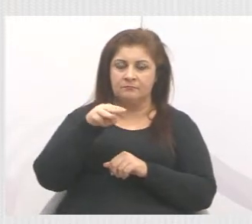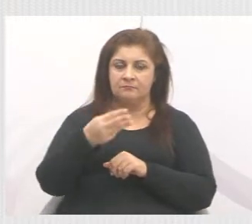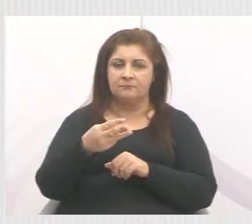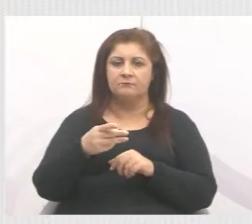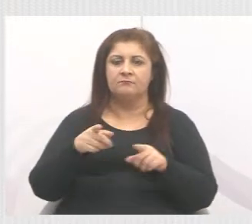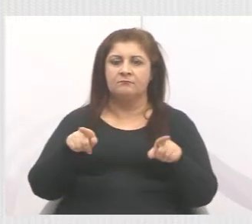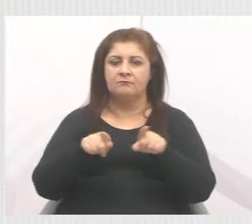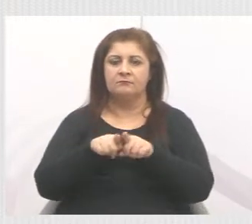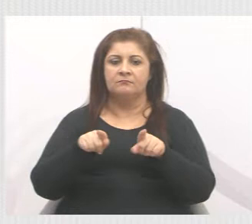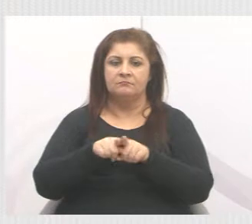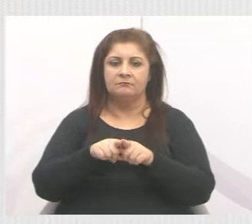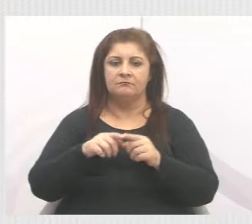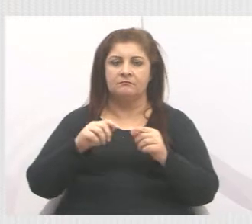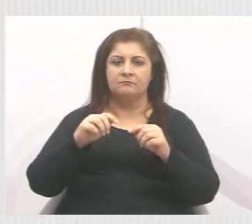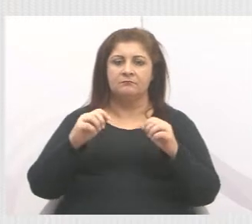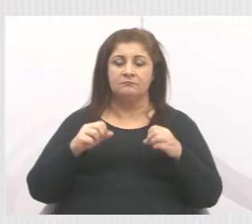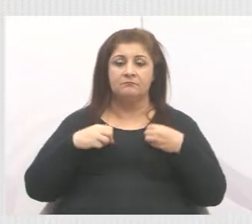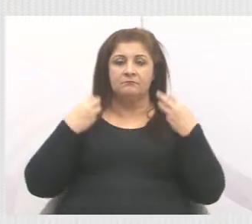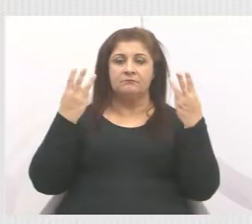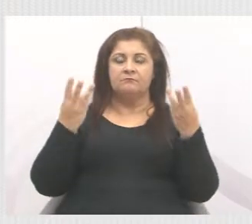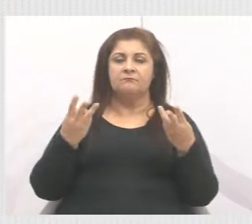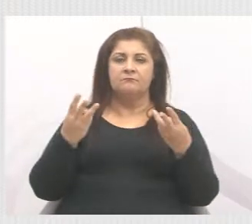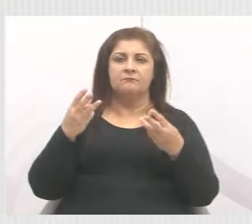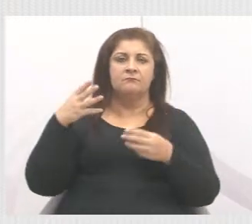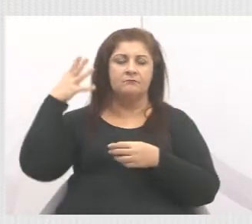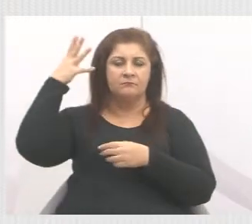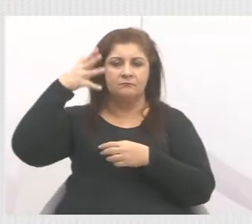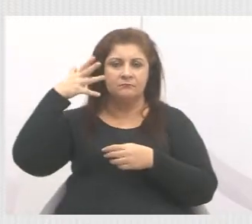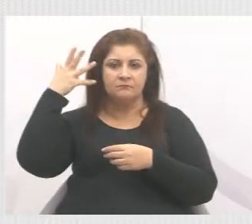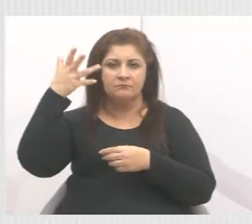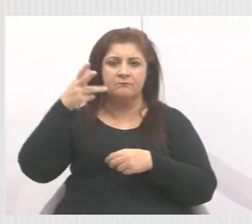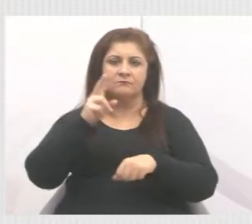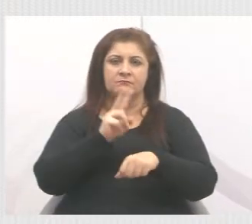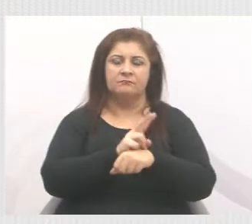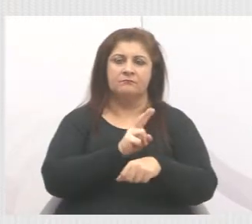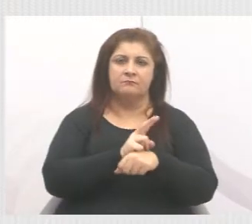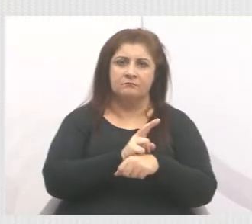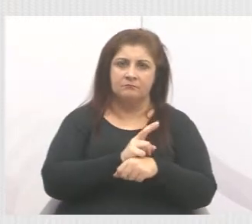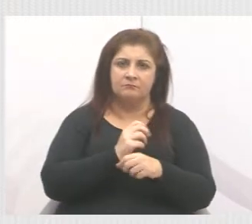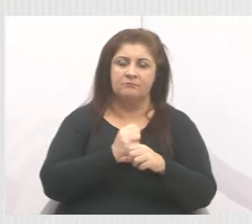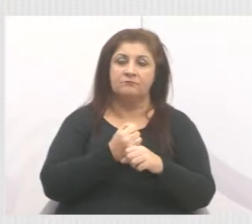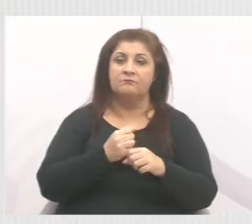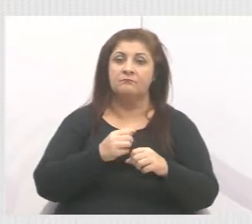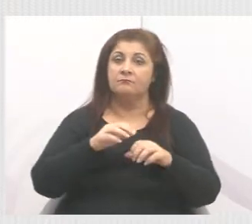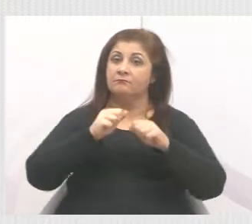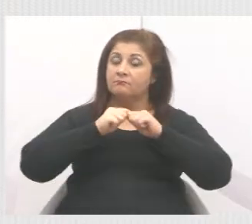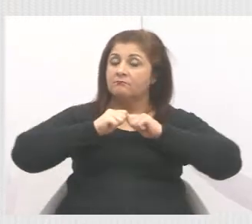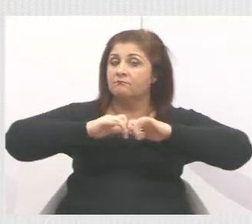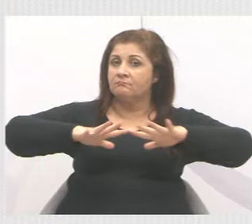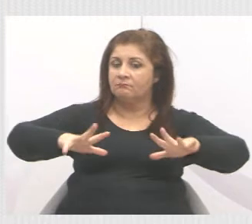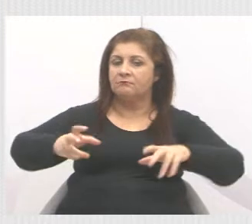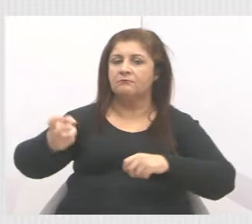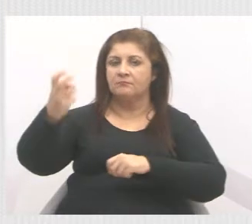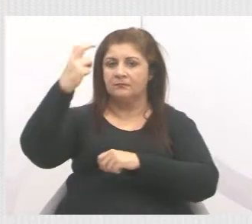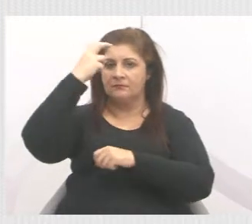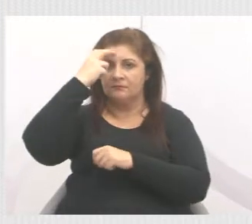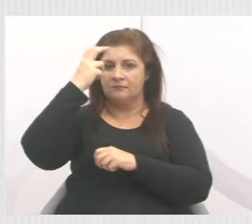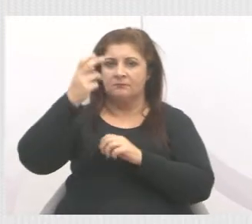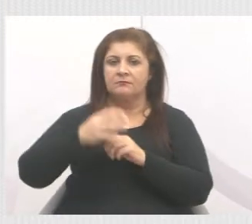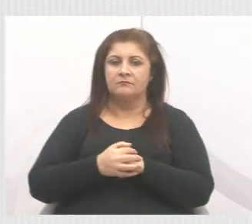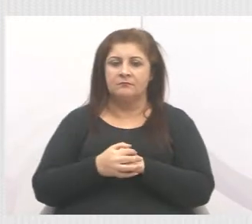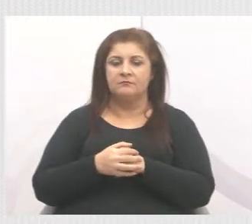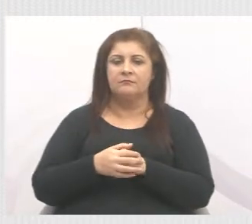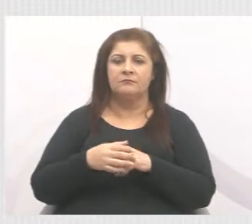feiras, comemorações, festivais, preservação do patrimônio, fomento à economia cultural e fomento a atividades